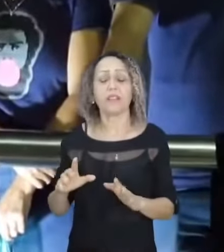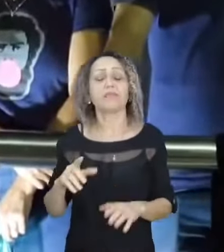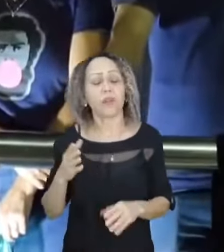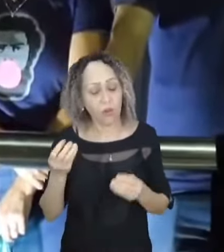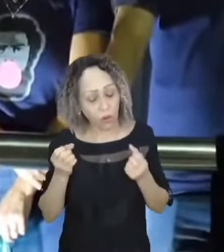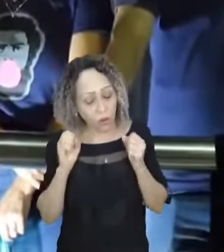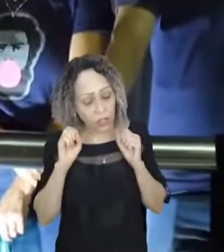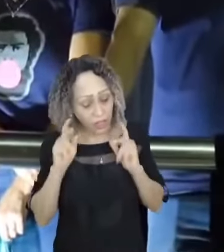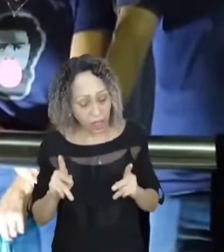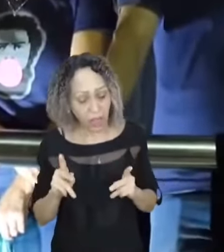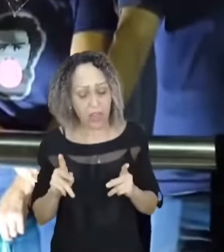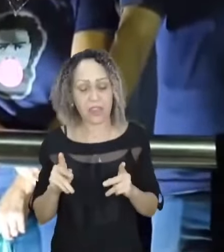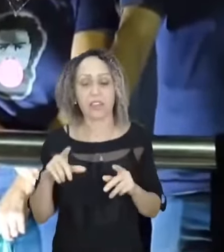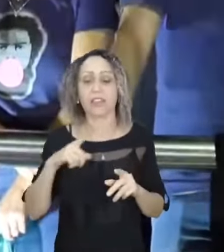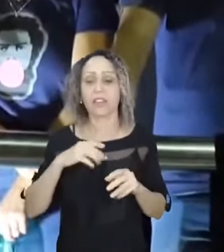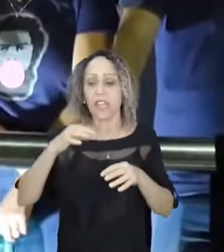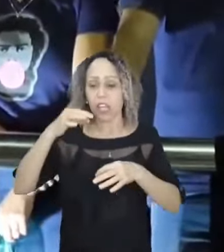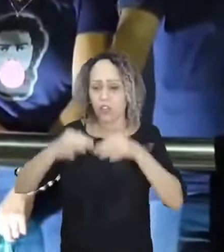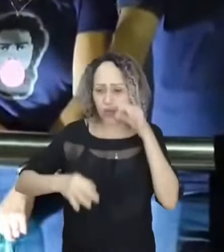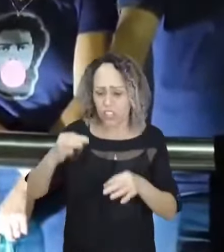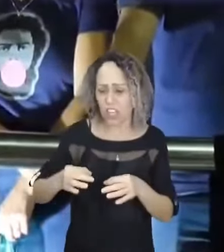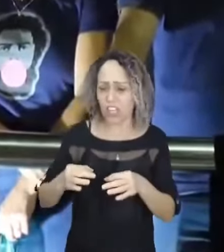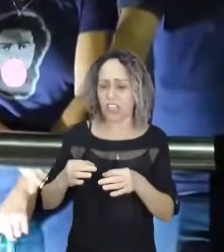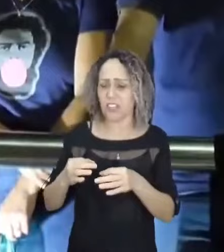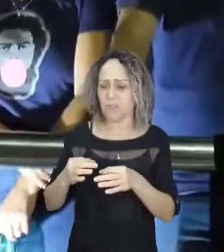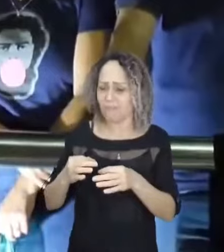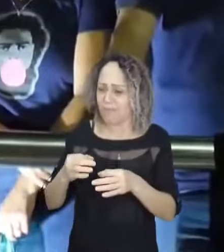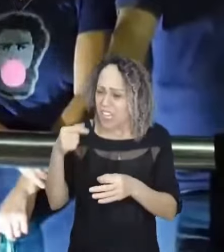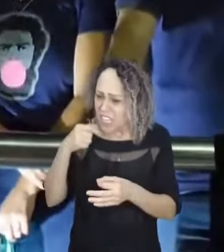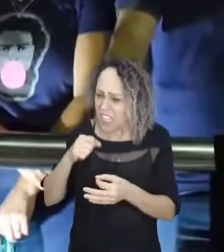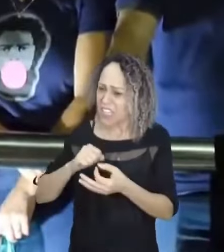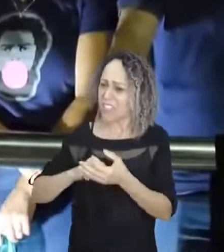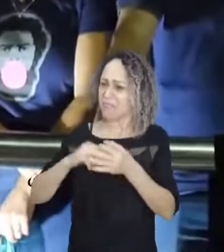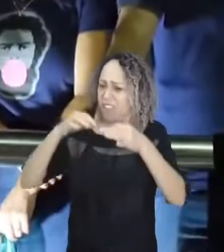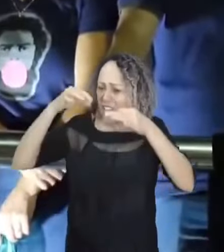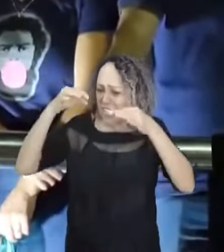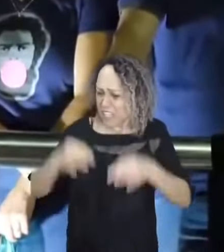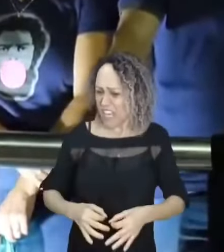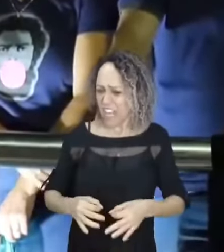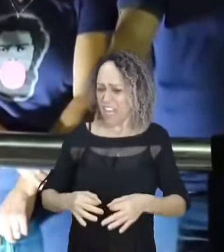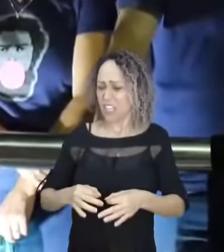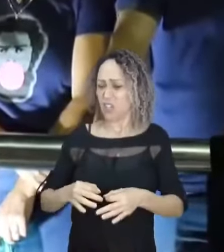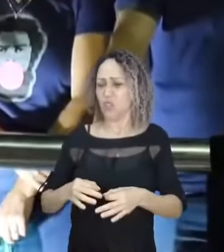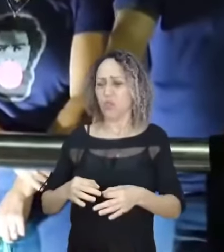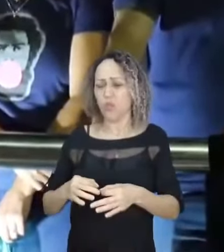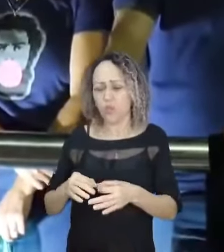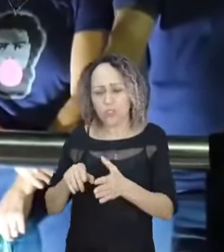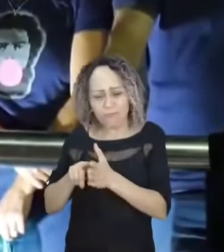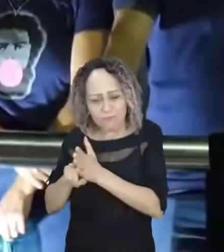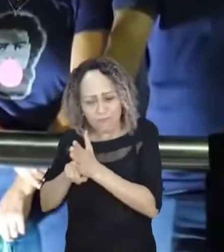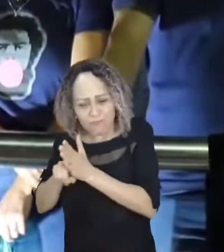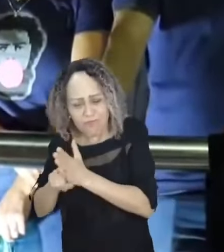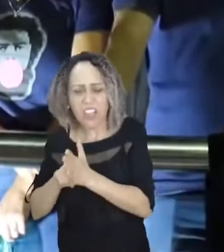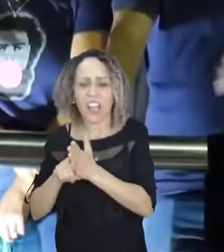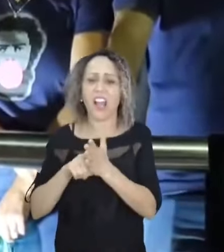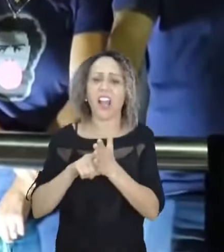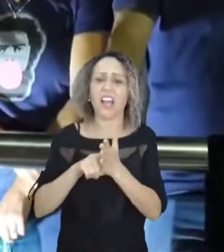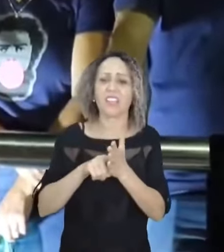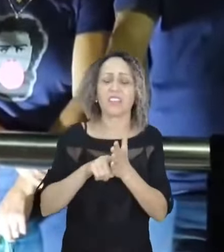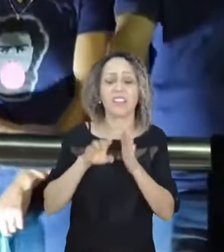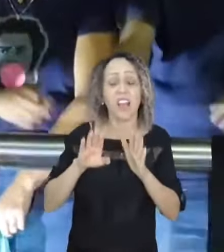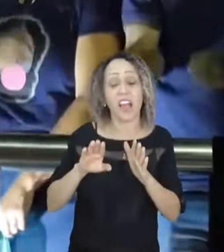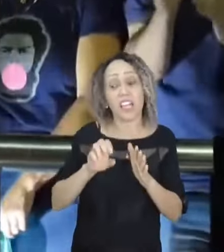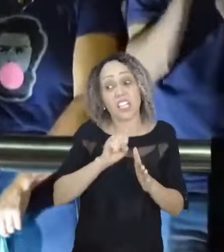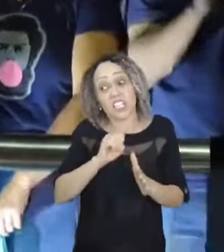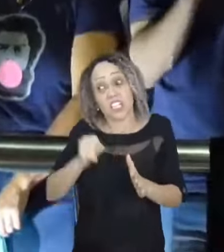investigado decentemente. Depois que você for julgado, tiverem prova contra você, pode te condenar. Mas condenar para